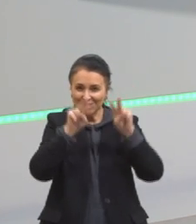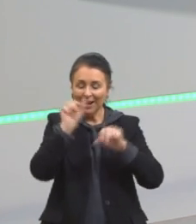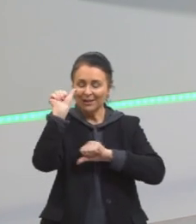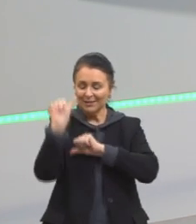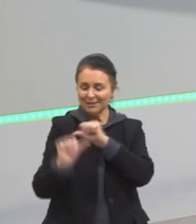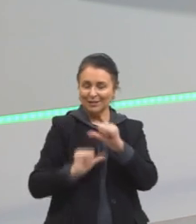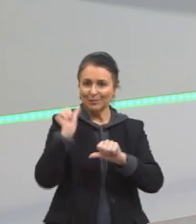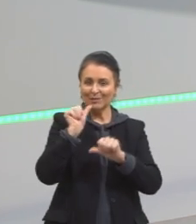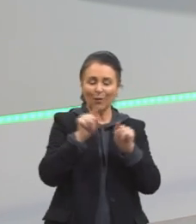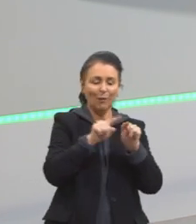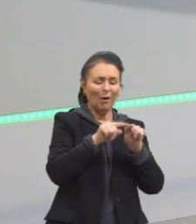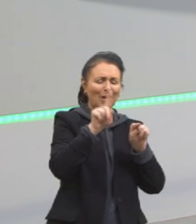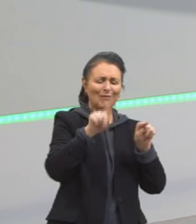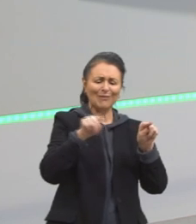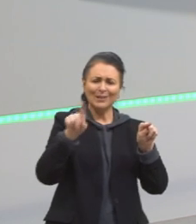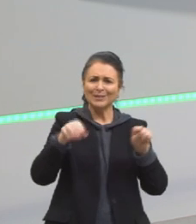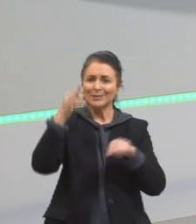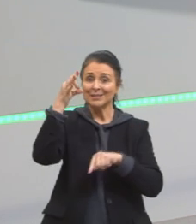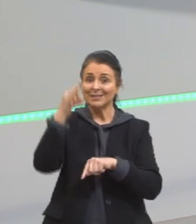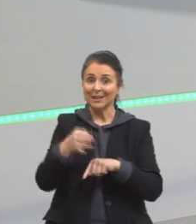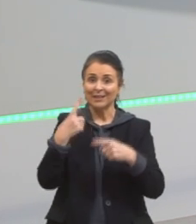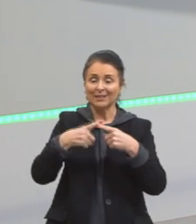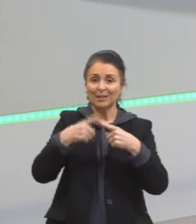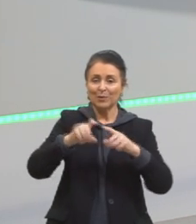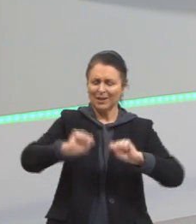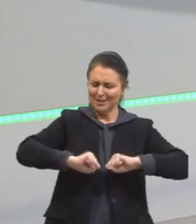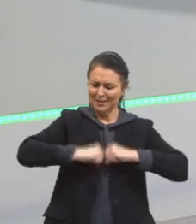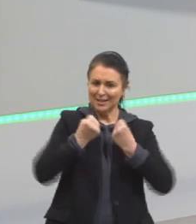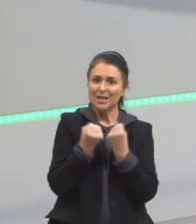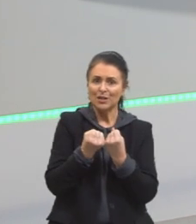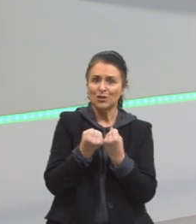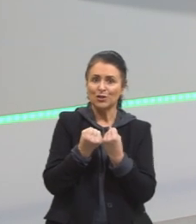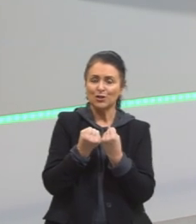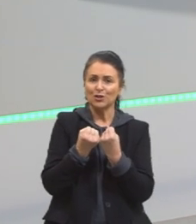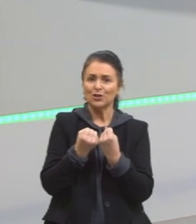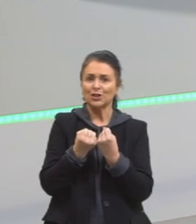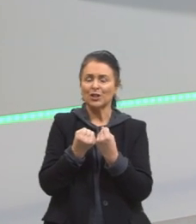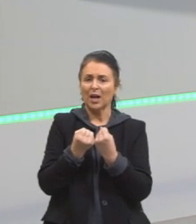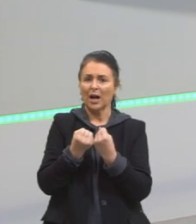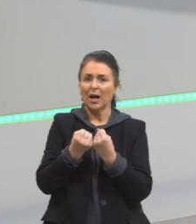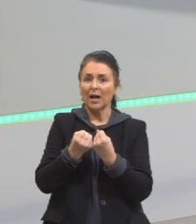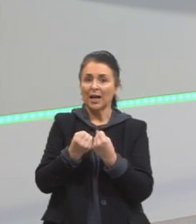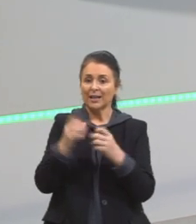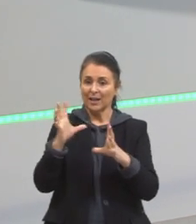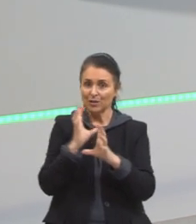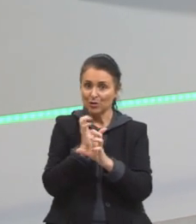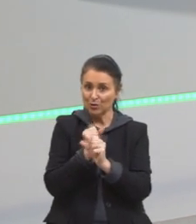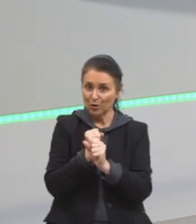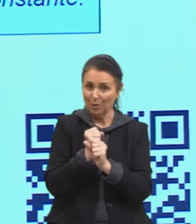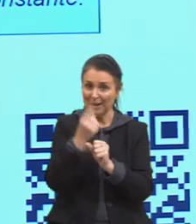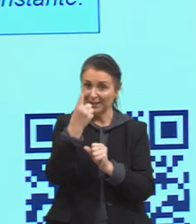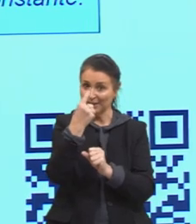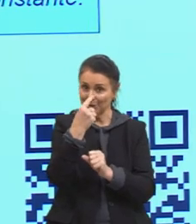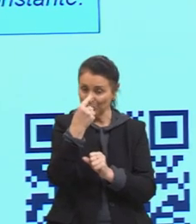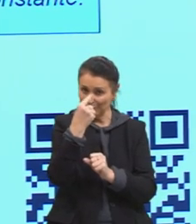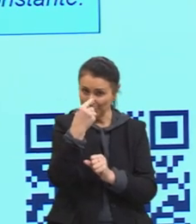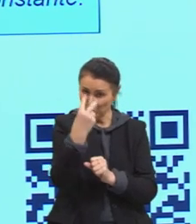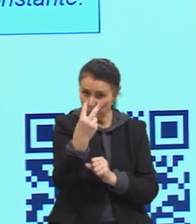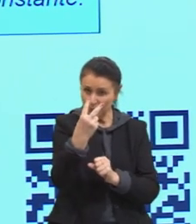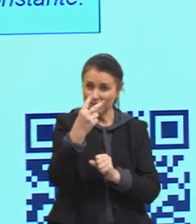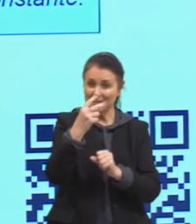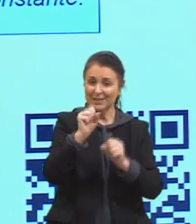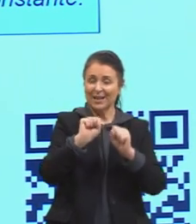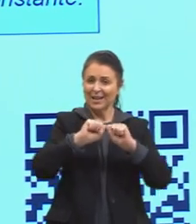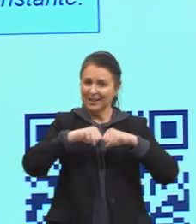transformação a variação certinha porque a energia mecânica dele Total vai ser igual vai ser sempre a mesmo